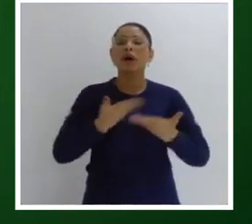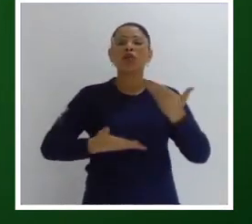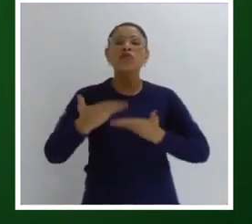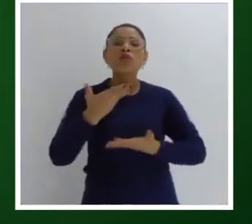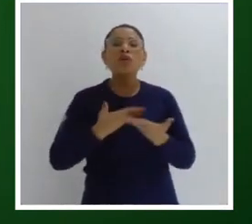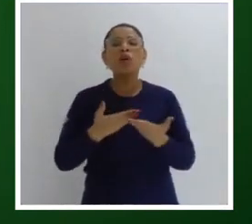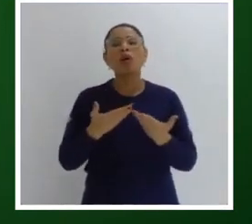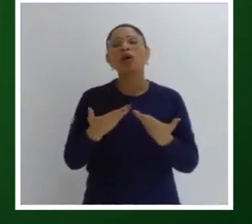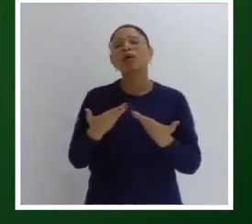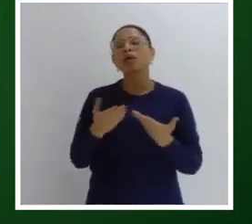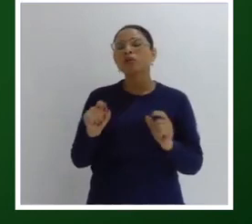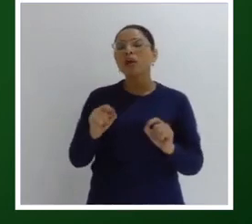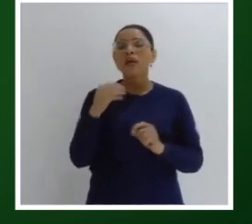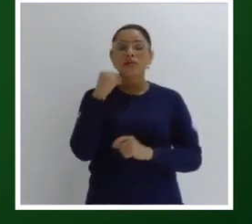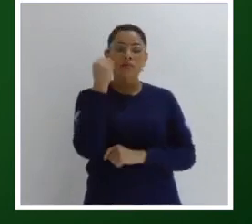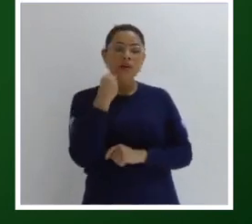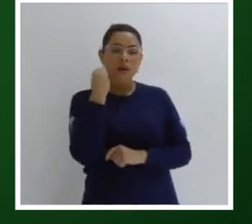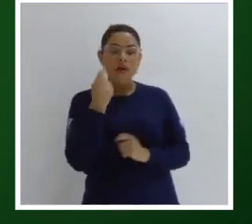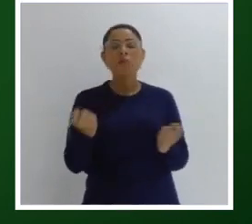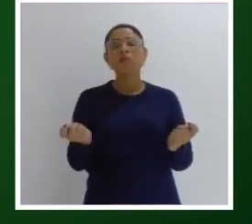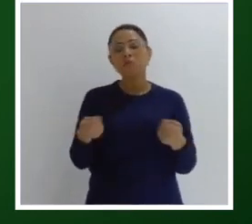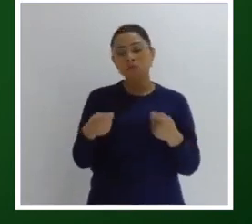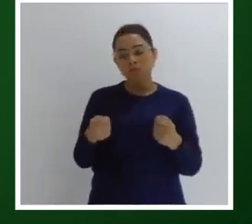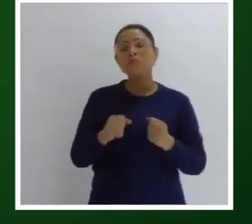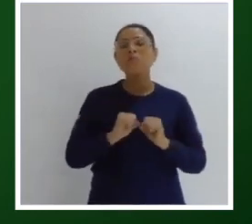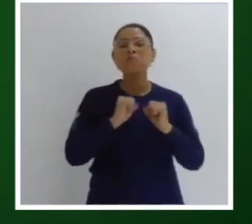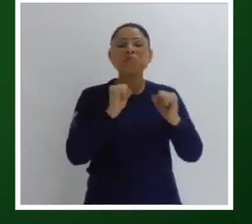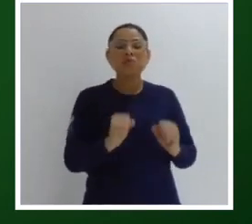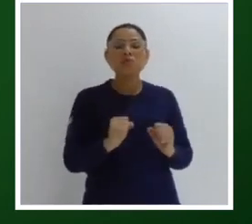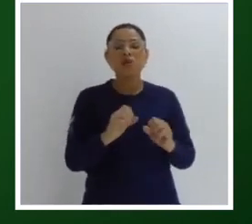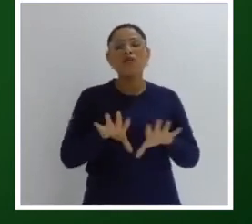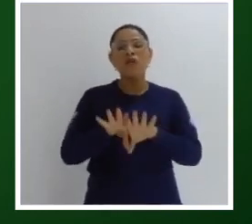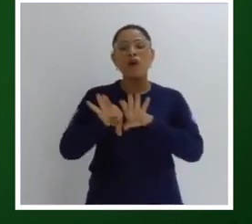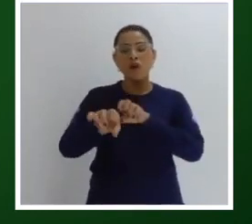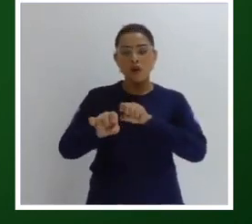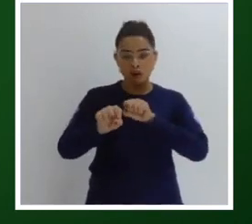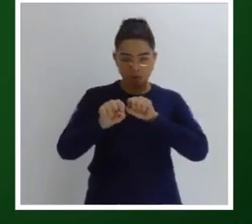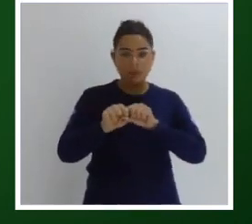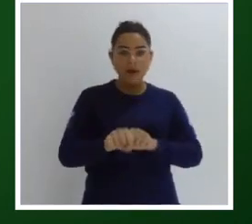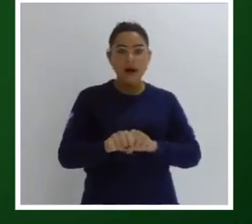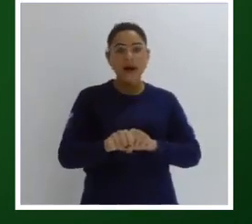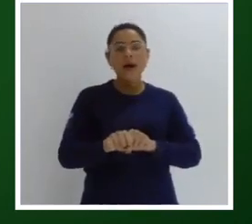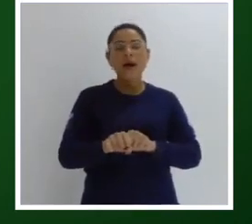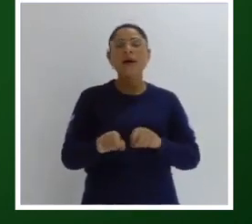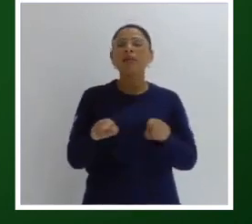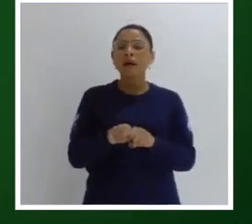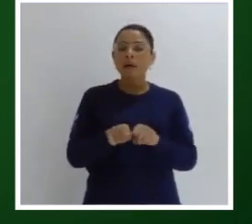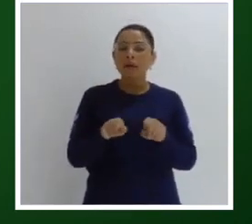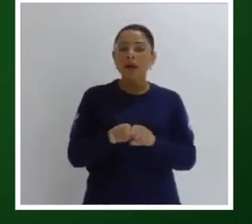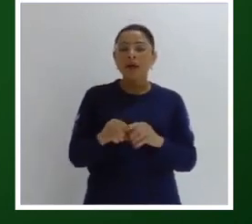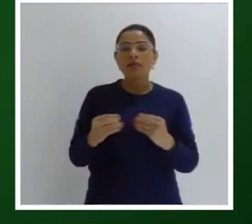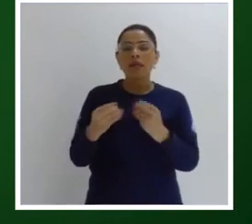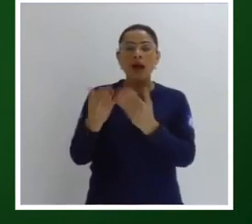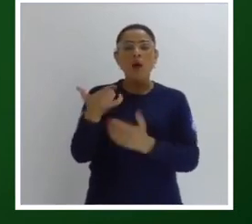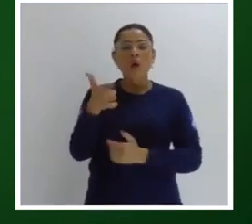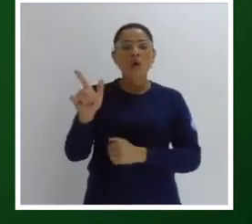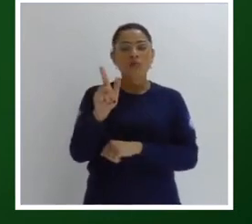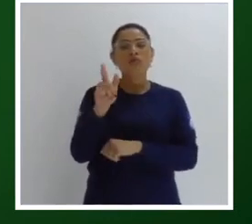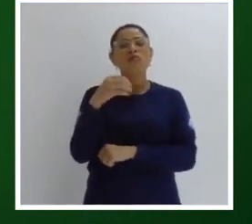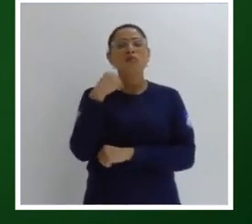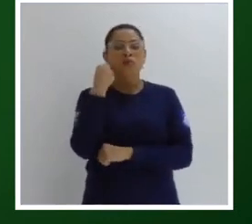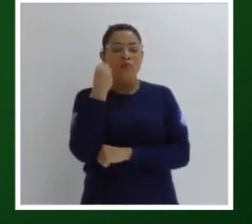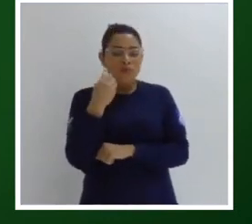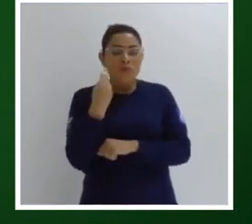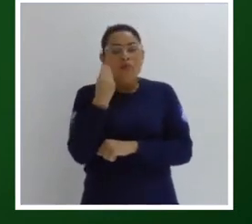de experiências né a troca de possibilidades de formar e de passar para outros profissionais a experiência